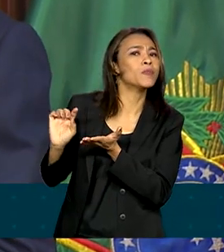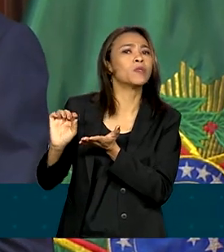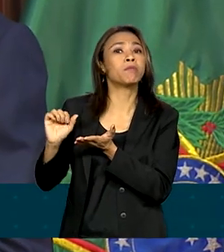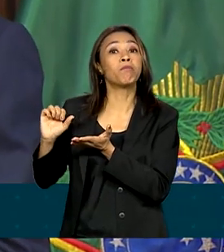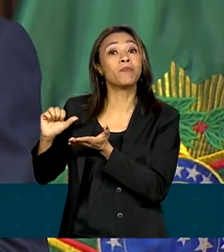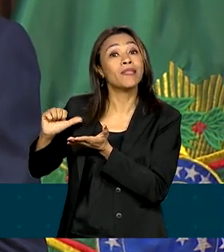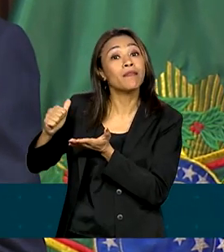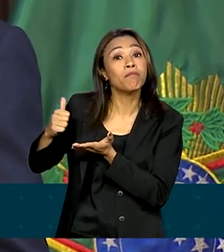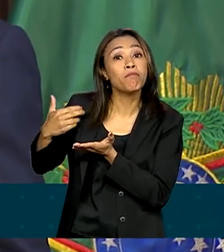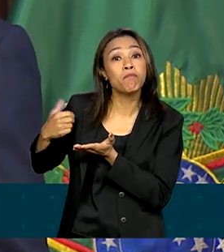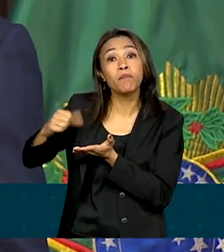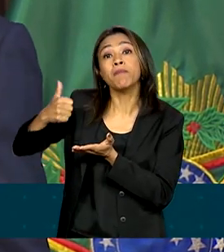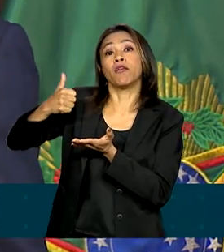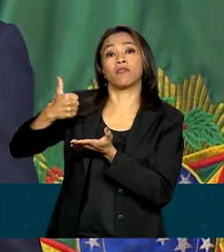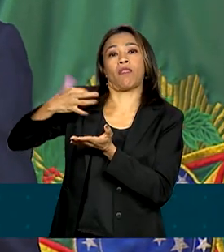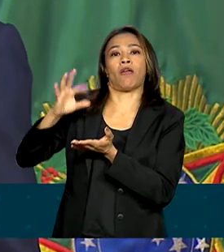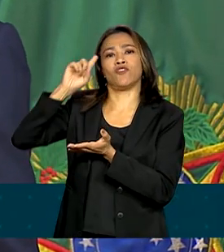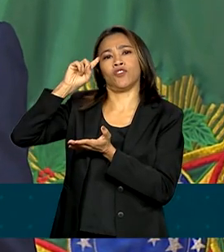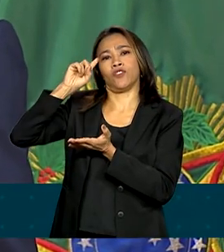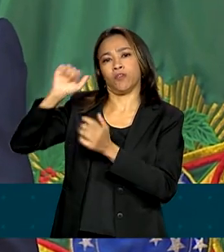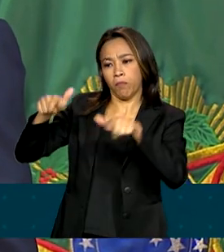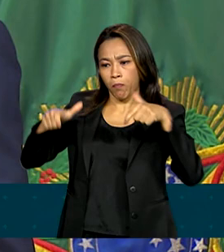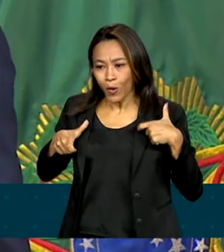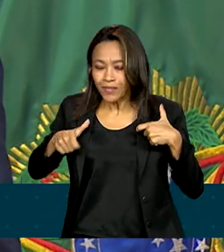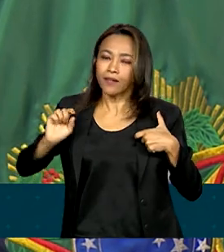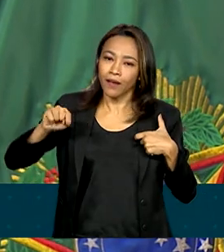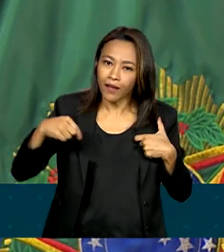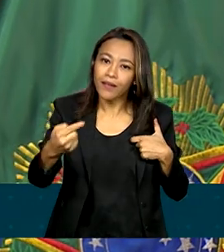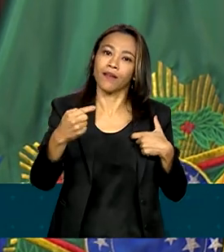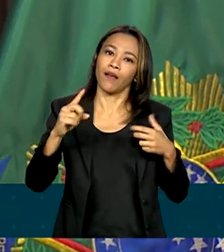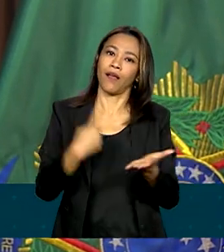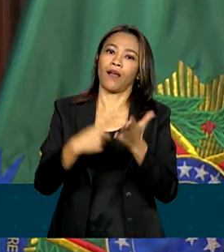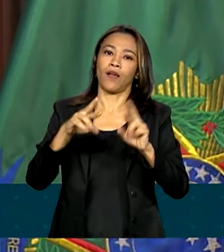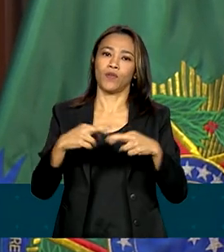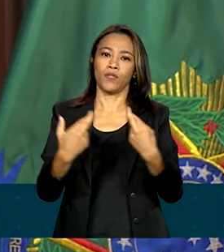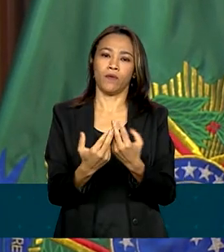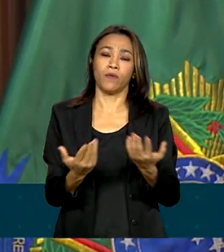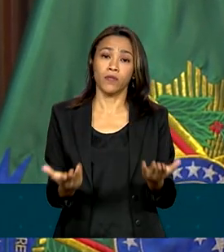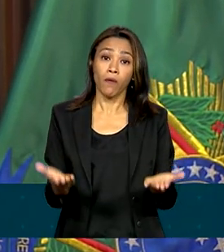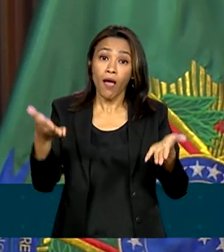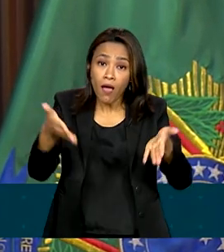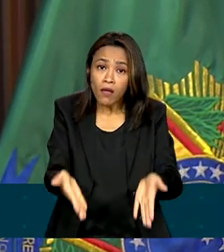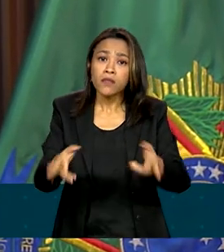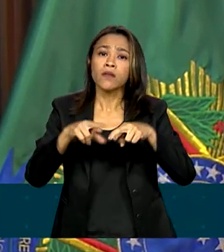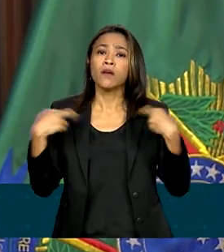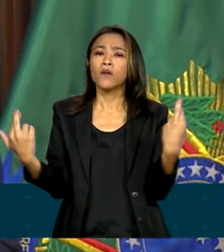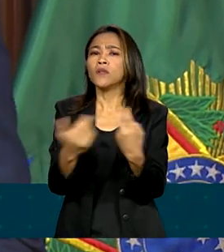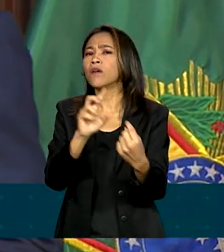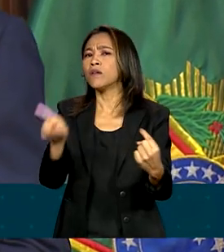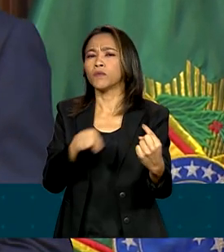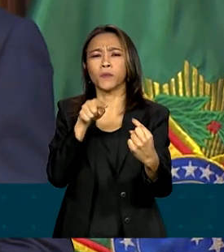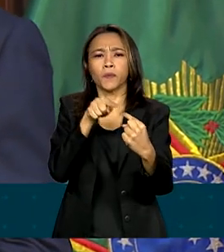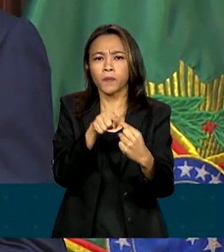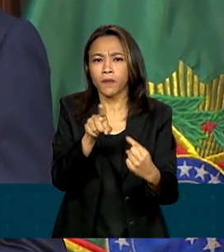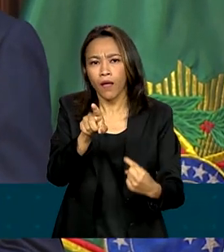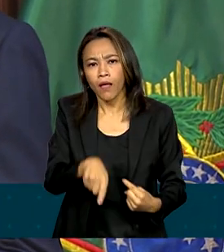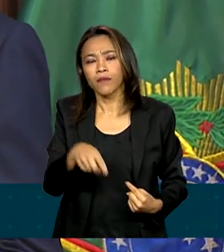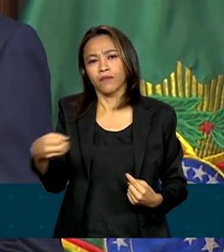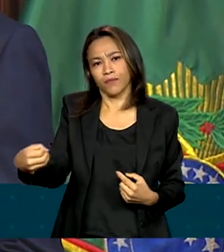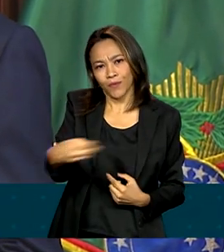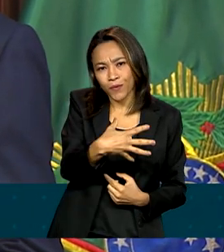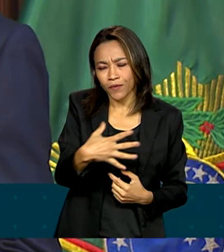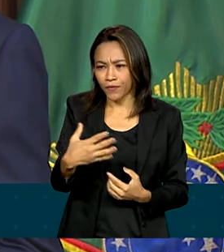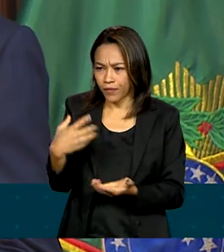10 dias depois da minha posse. E essa reunião é uma reunião para a gente estabelecer uma nova